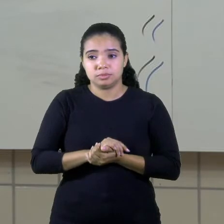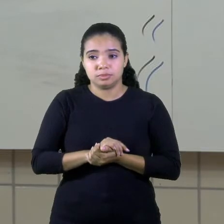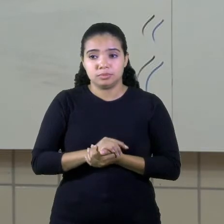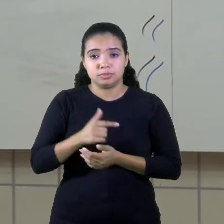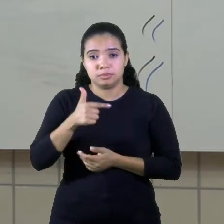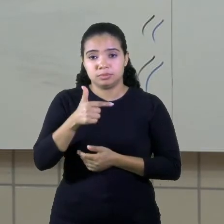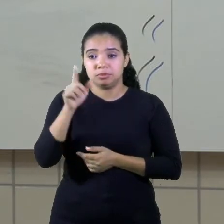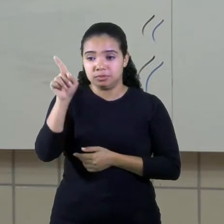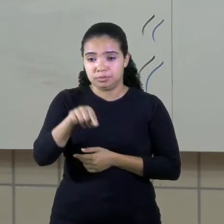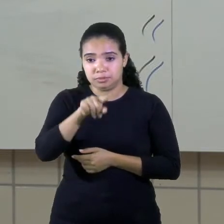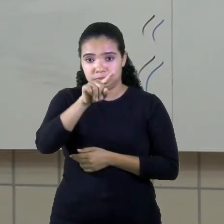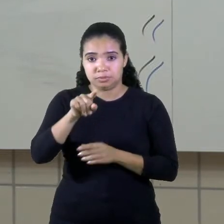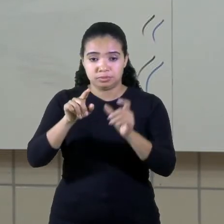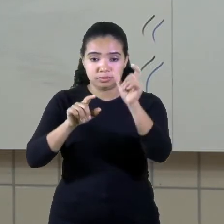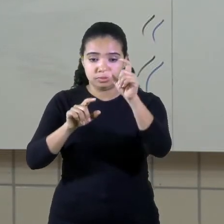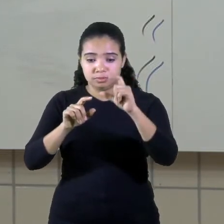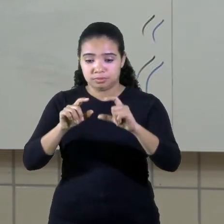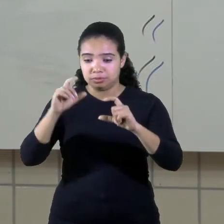24 vezes x,